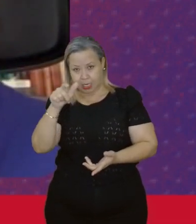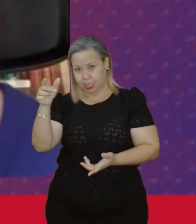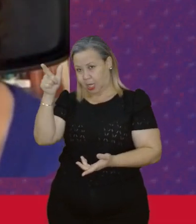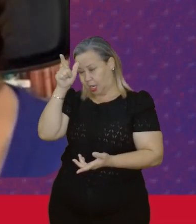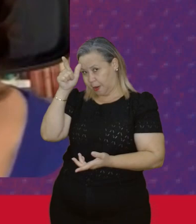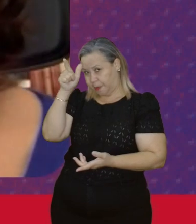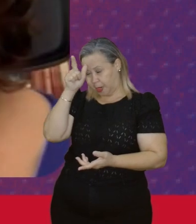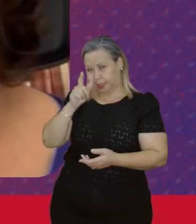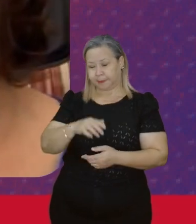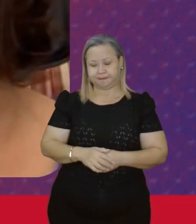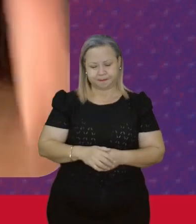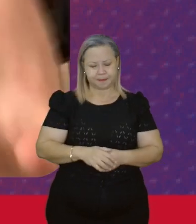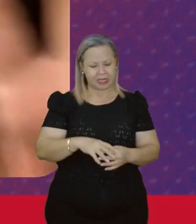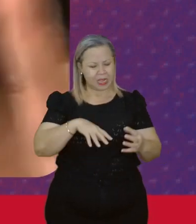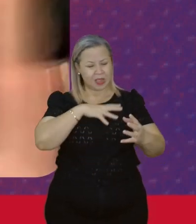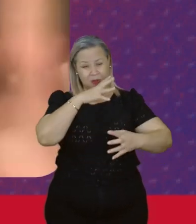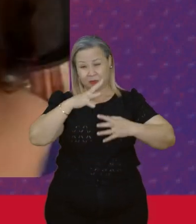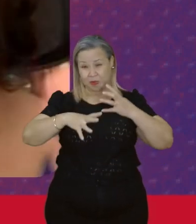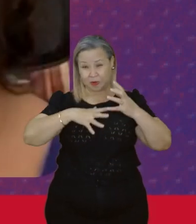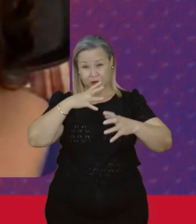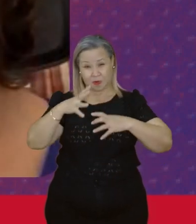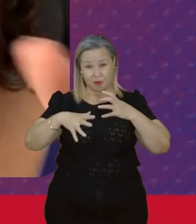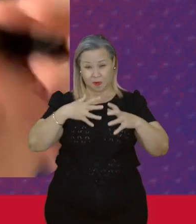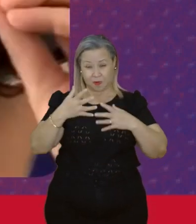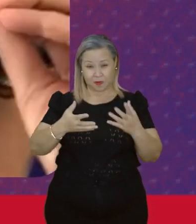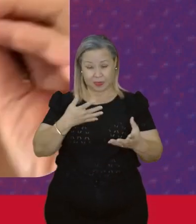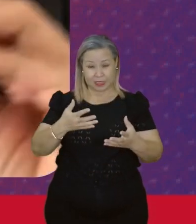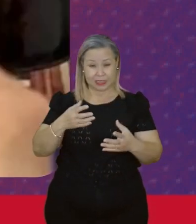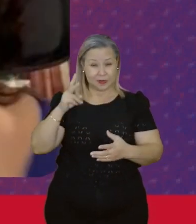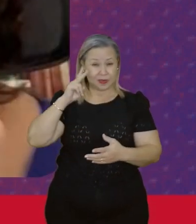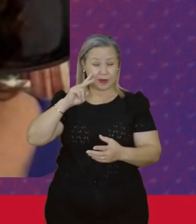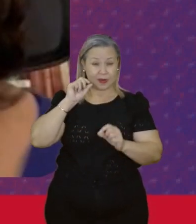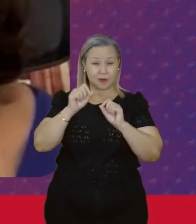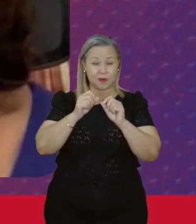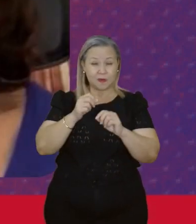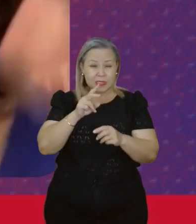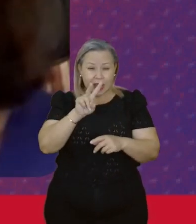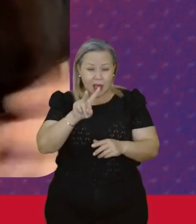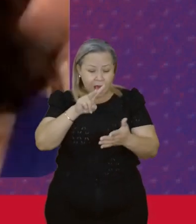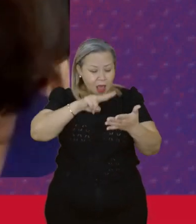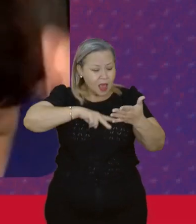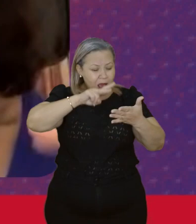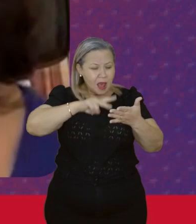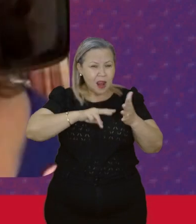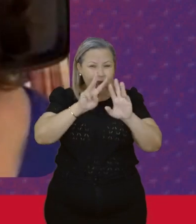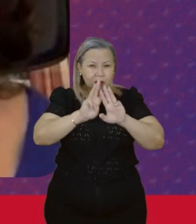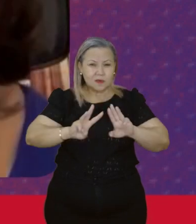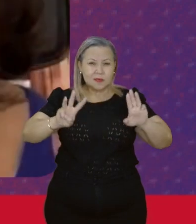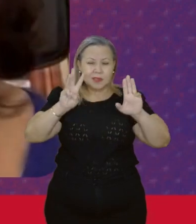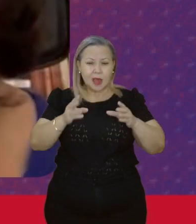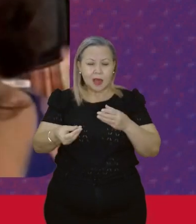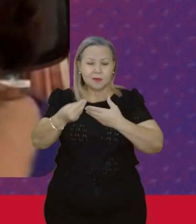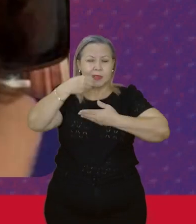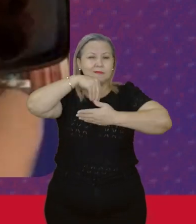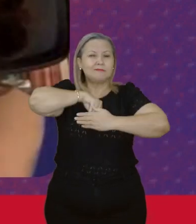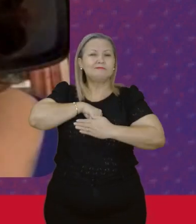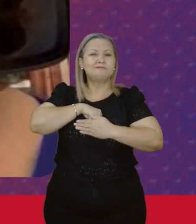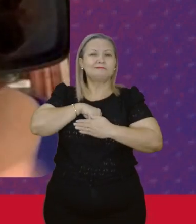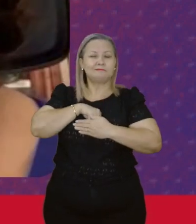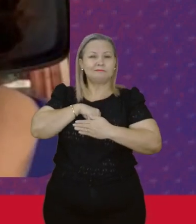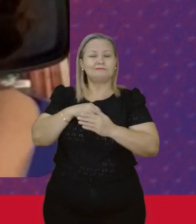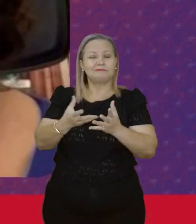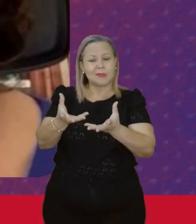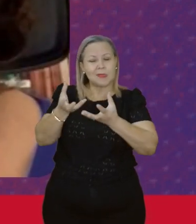falar dessa confusão histórica, porque quando você lê isso no site, se você não está atento, você incorpora isso, as pessoas vão incorporando